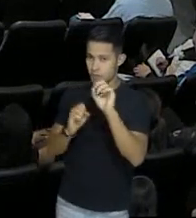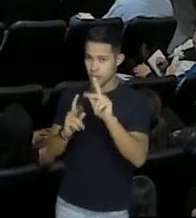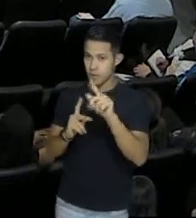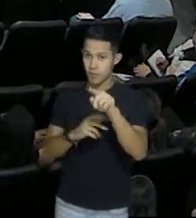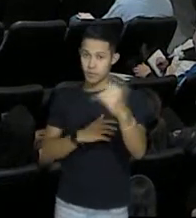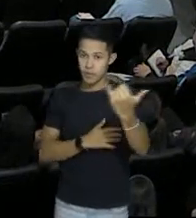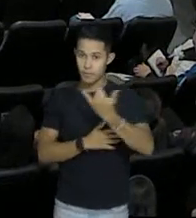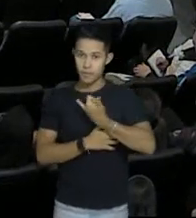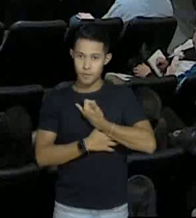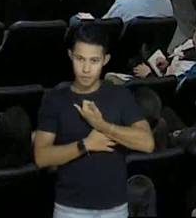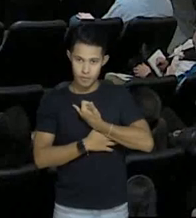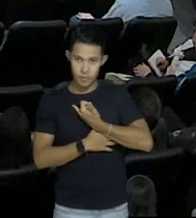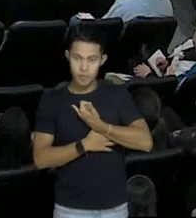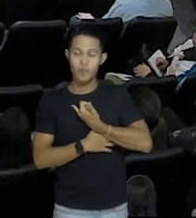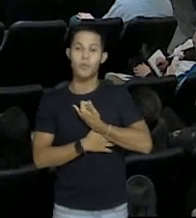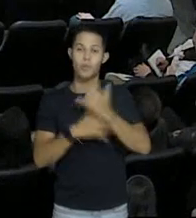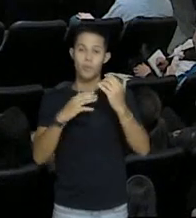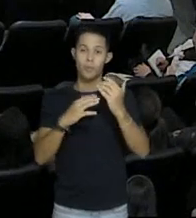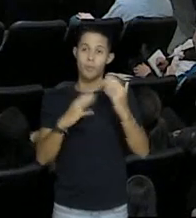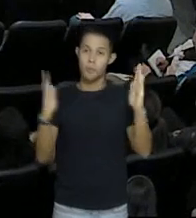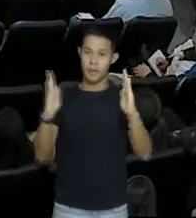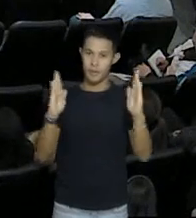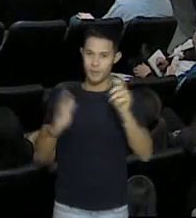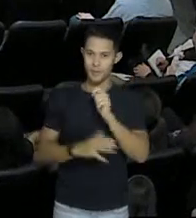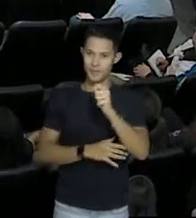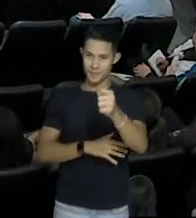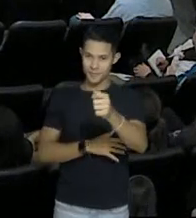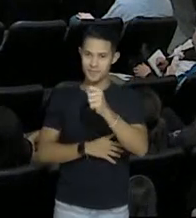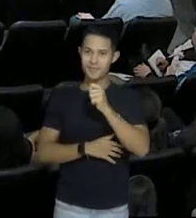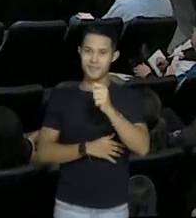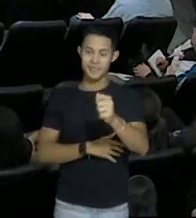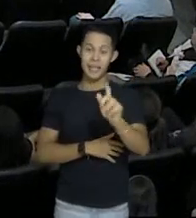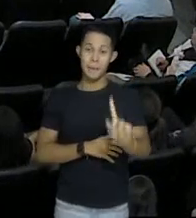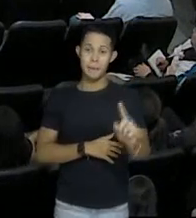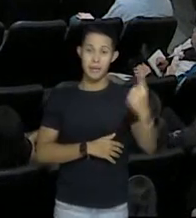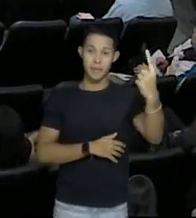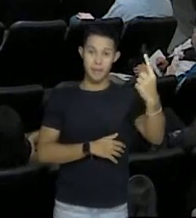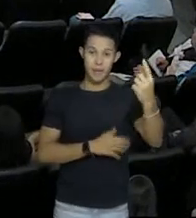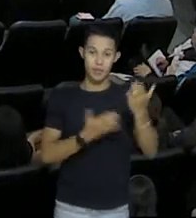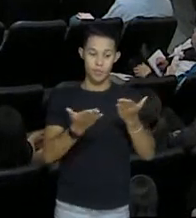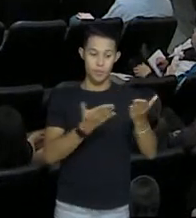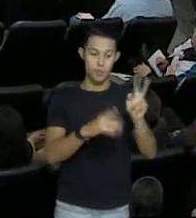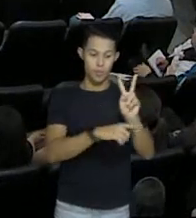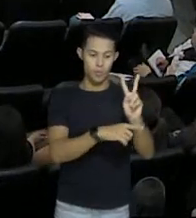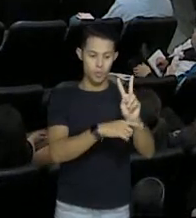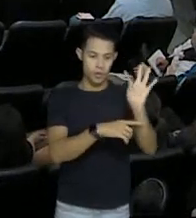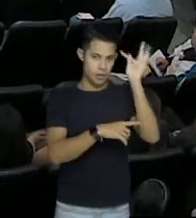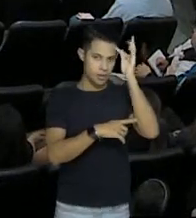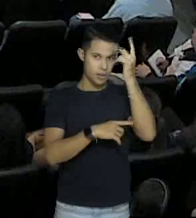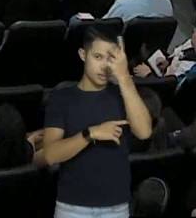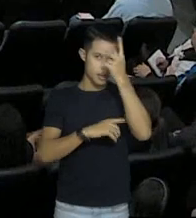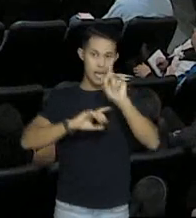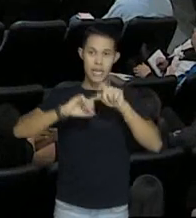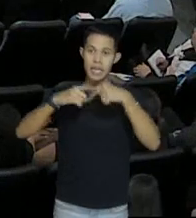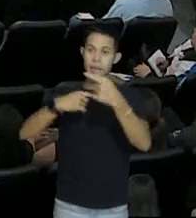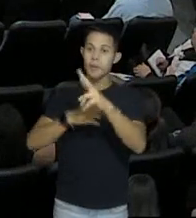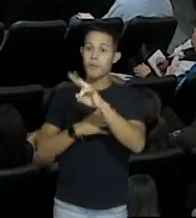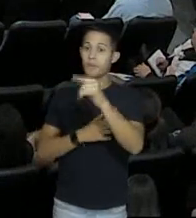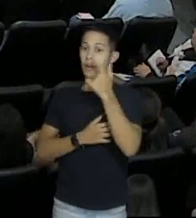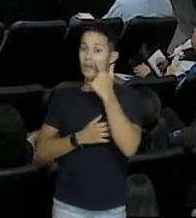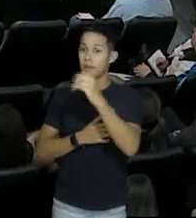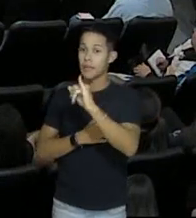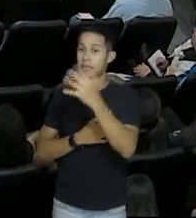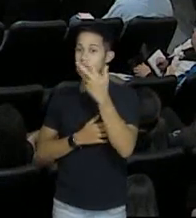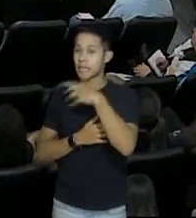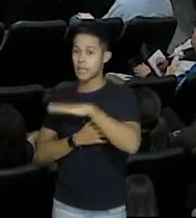falou durante a palestra que trata primeiro o TDAH e depois vê a reação da criança, né? Para ver se